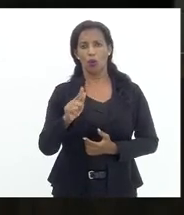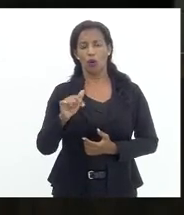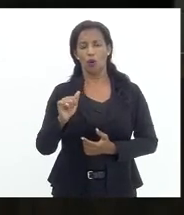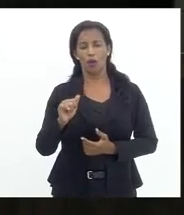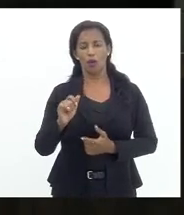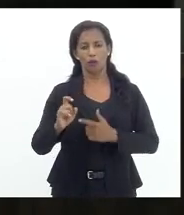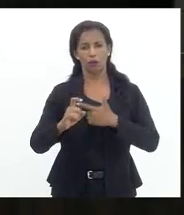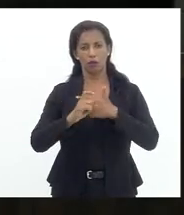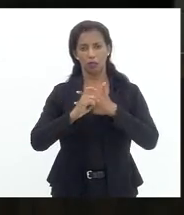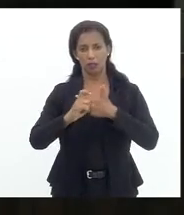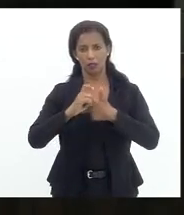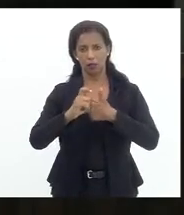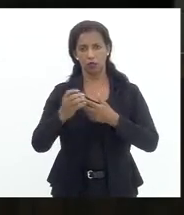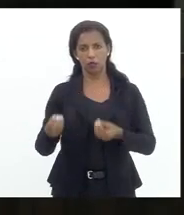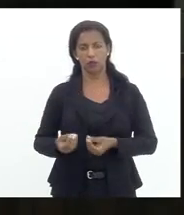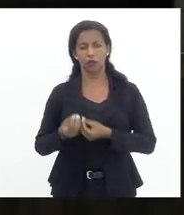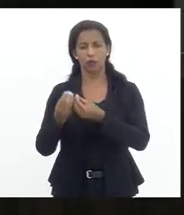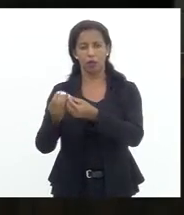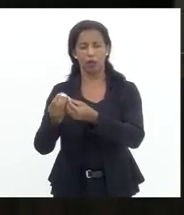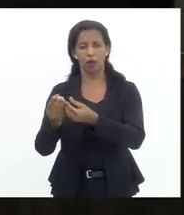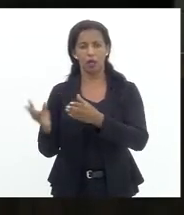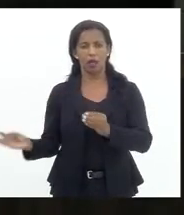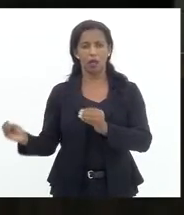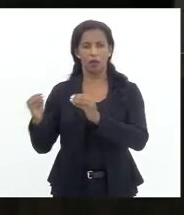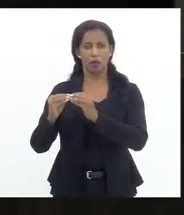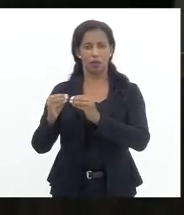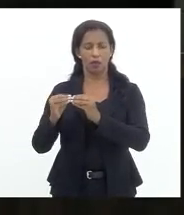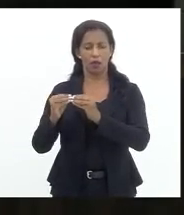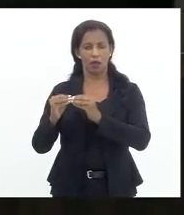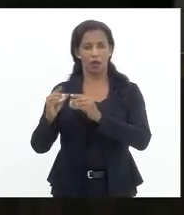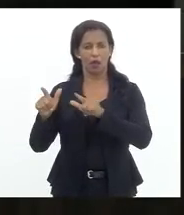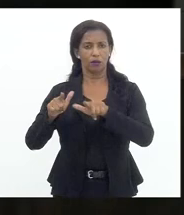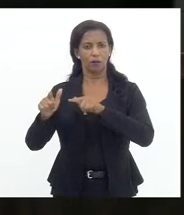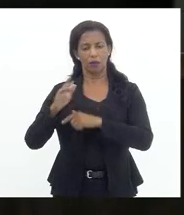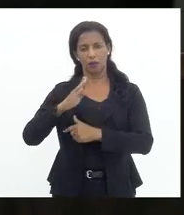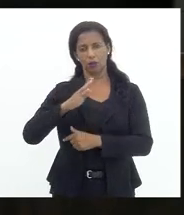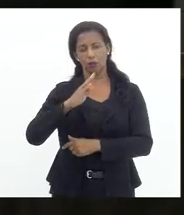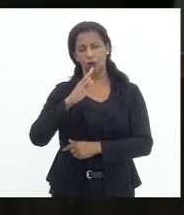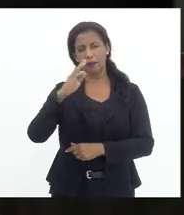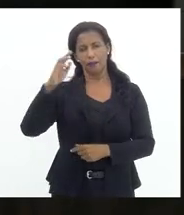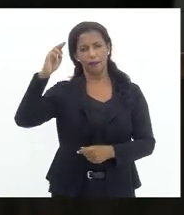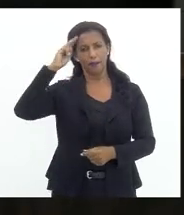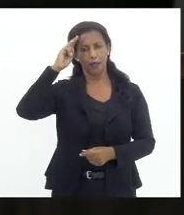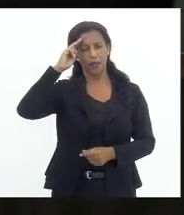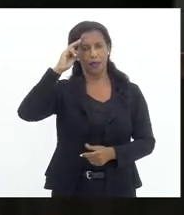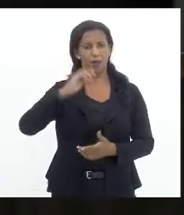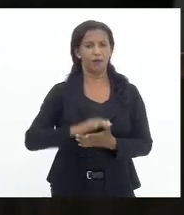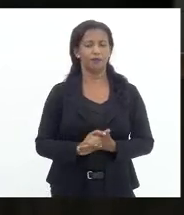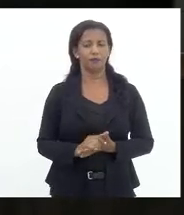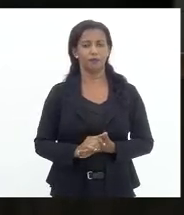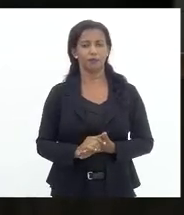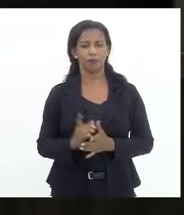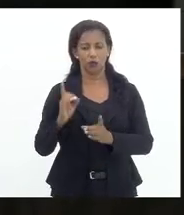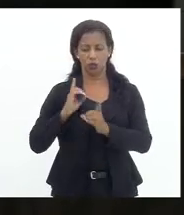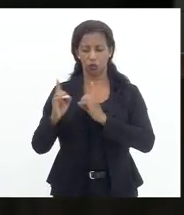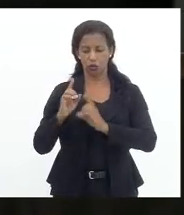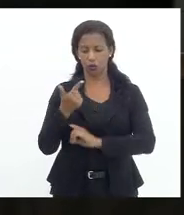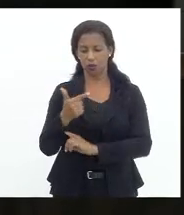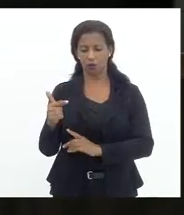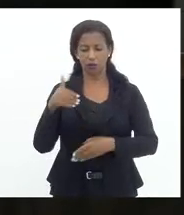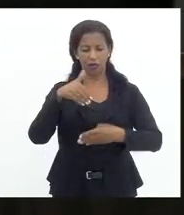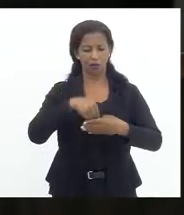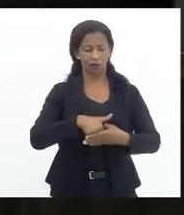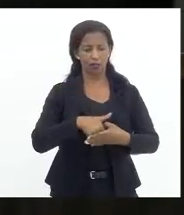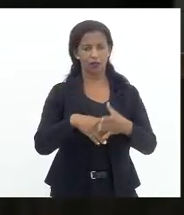Poder Executivo a conceder adicional noturno ao bombeiro militar, na forma que menciona. Em discussão, não havendo quem queira discutir, encerra a discussão. Em